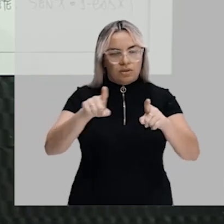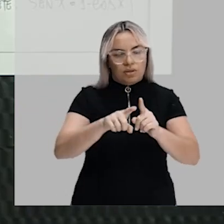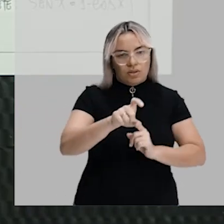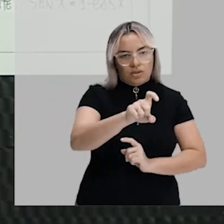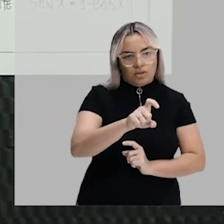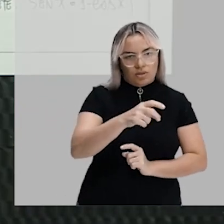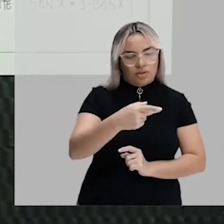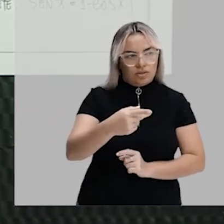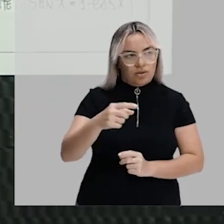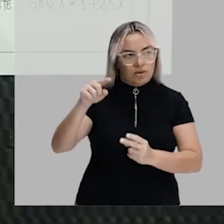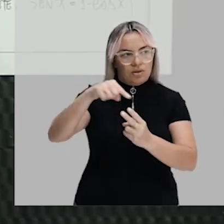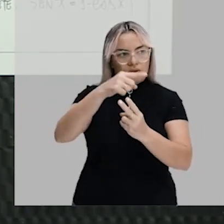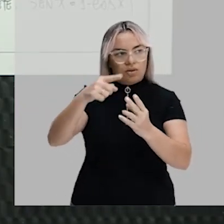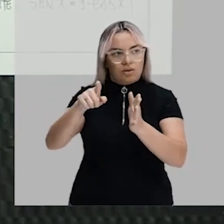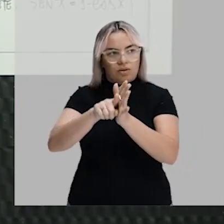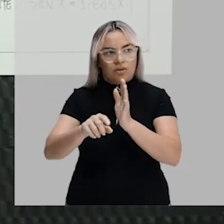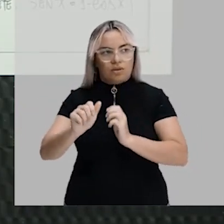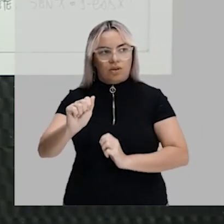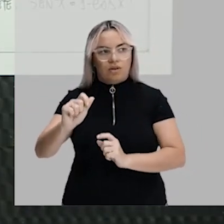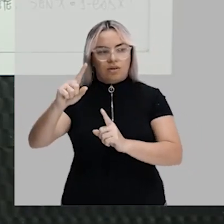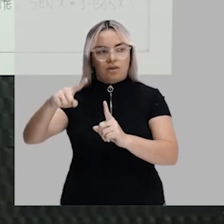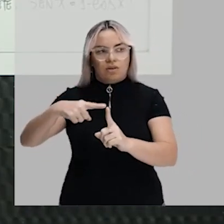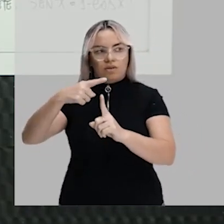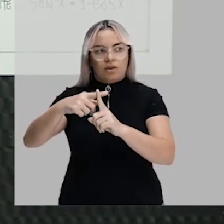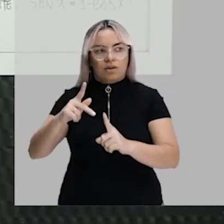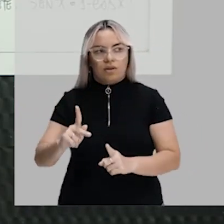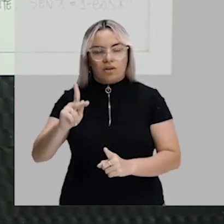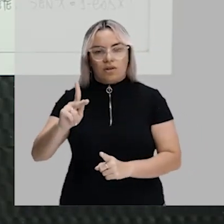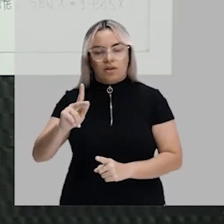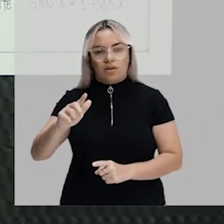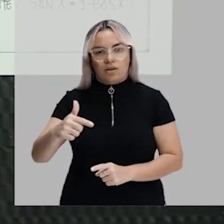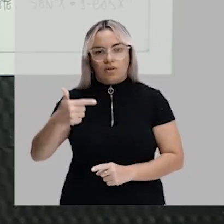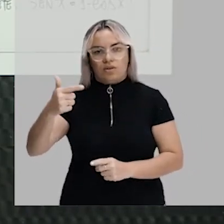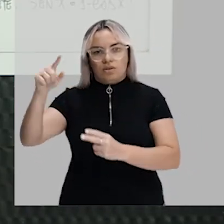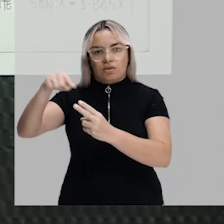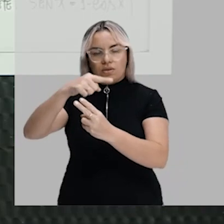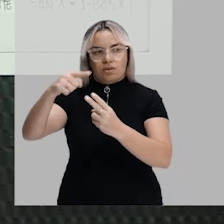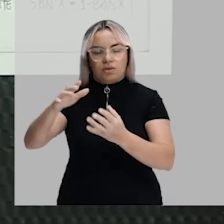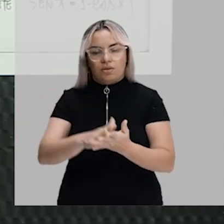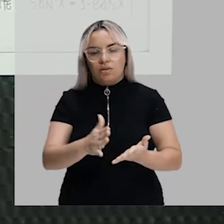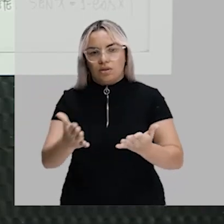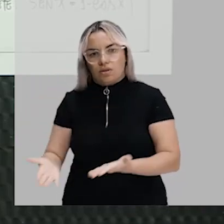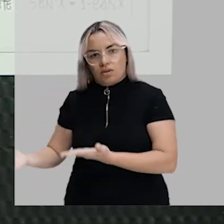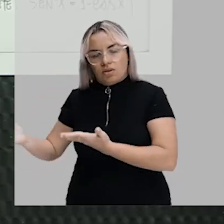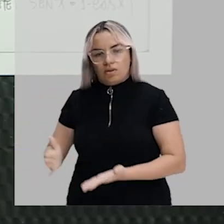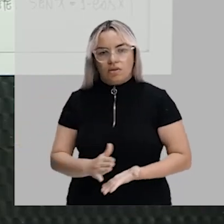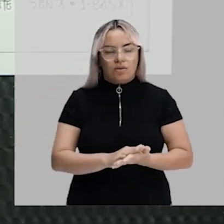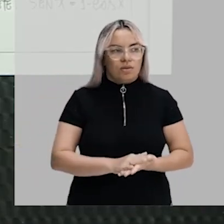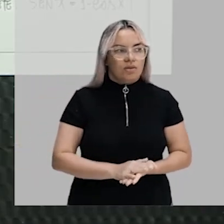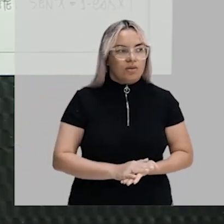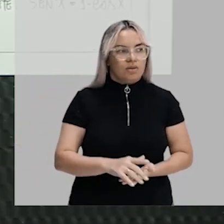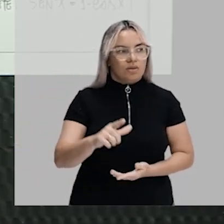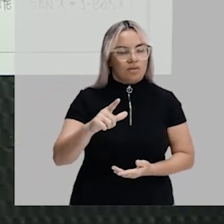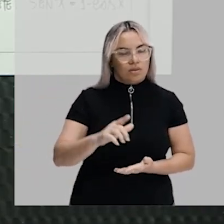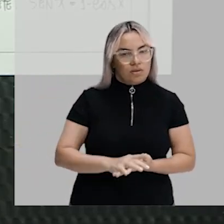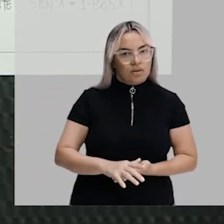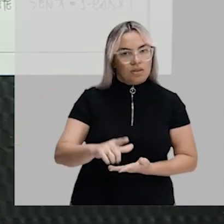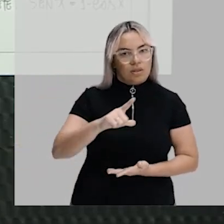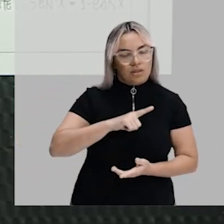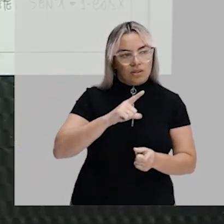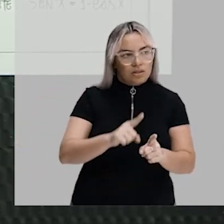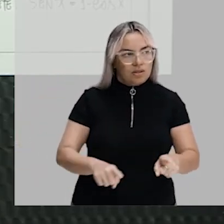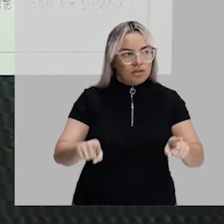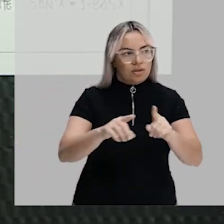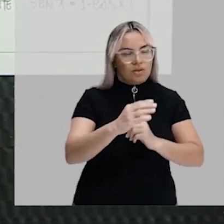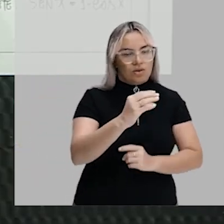seno certo cosseno vimos essa situação cosseno de x igual cosseno de Alfa eu tenho arco X e um